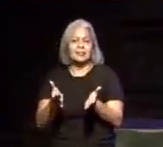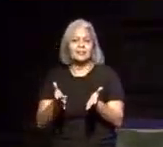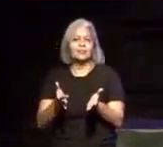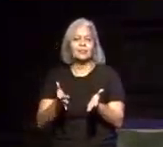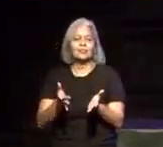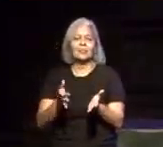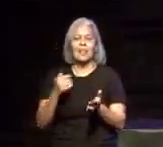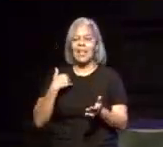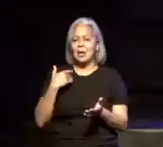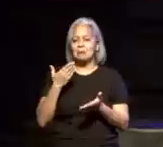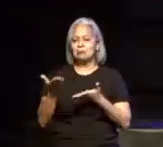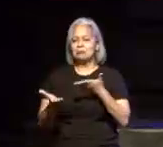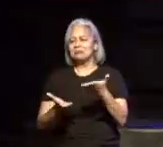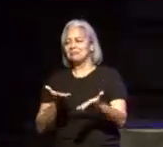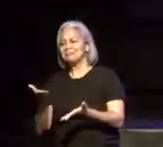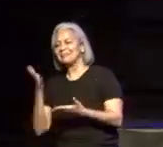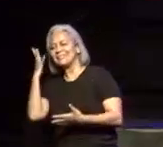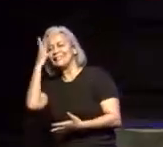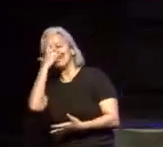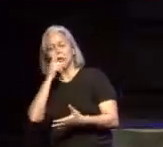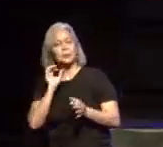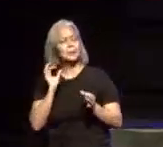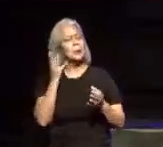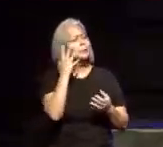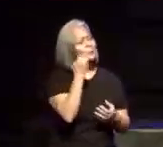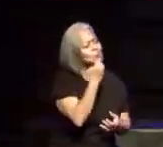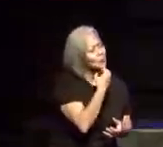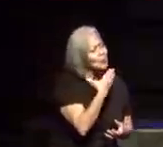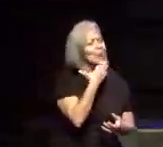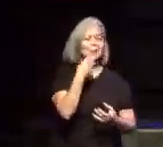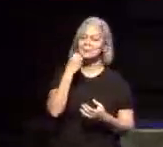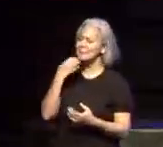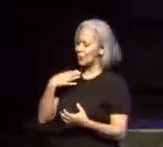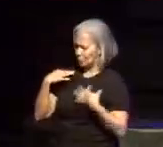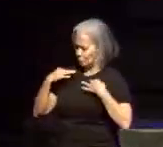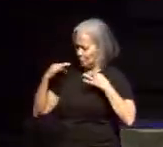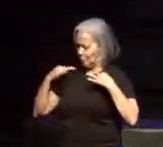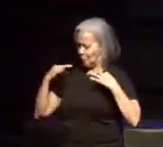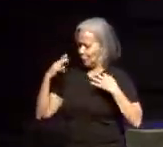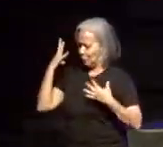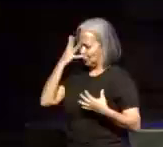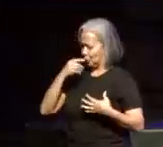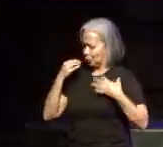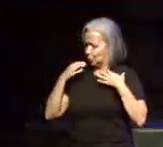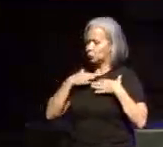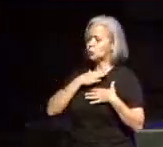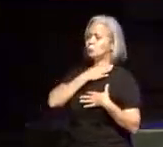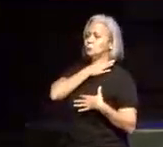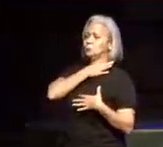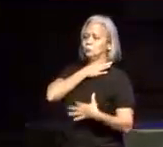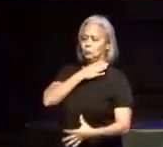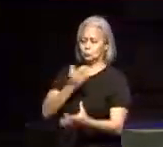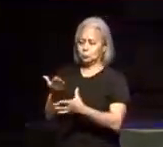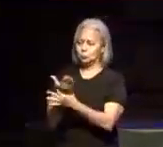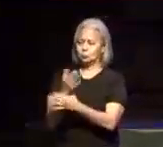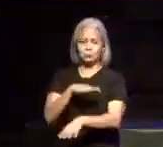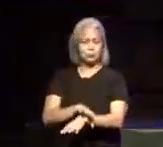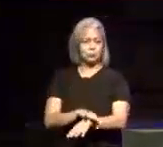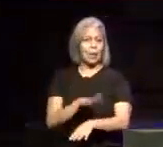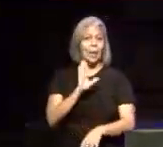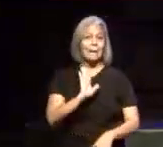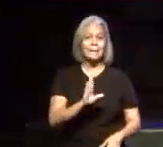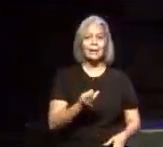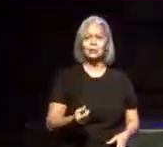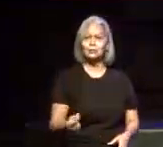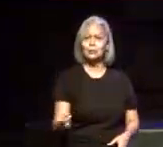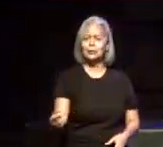mundo lindo e perfeitamente, tenho um sorriso no rosto, uma roupa de crente ou uma roupagem, mas durante a semana, quem me conhece sabe que eu sou